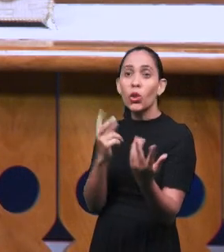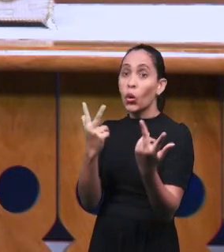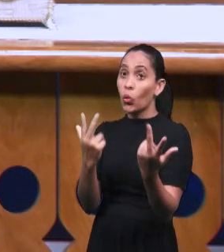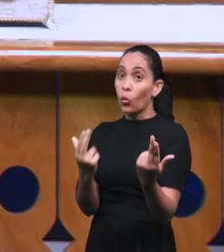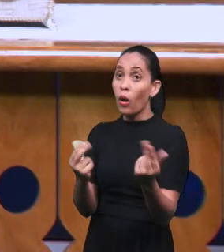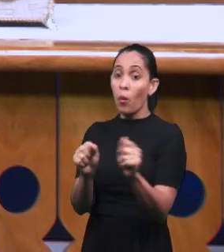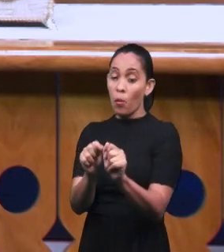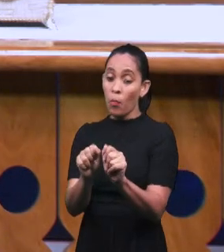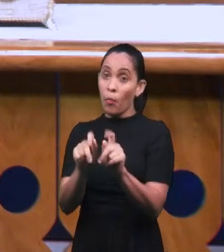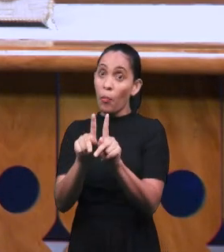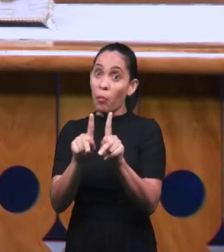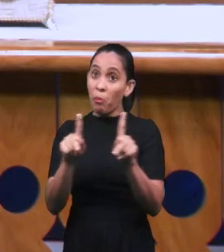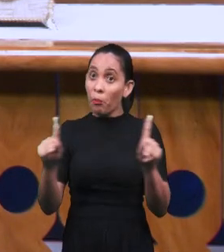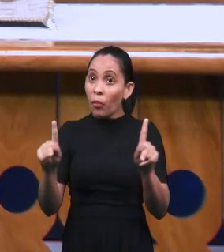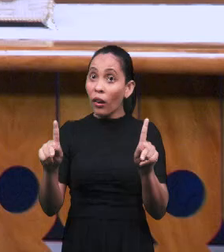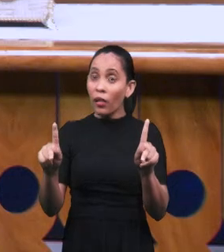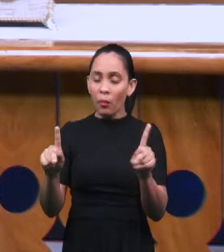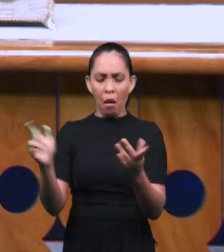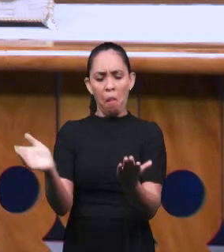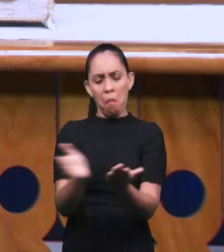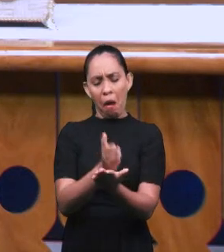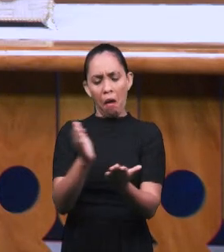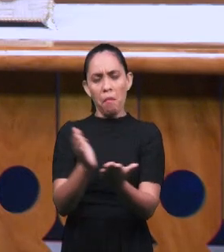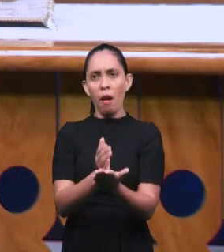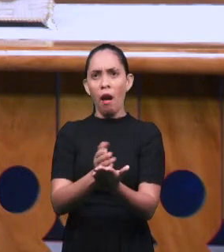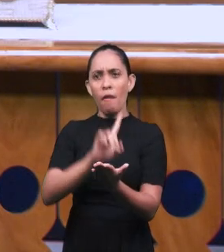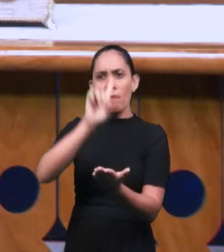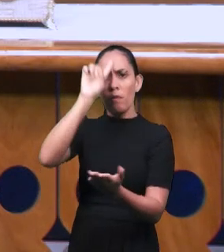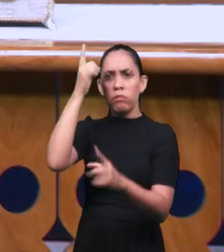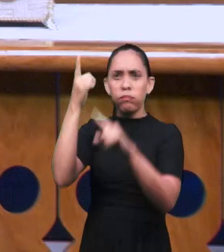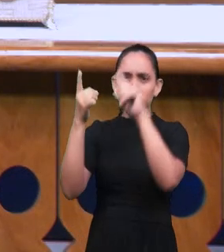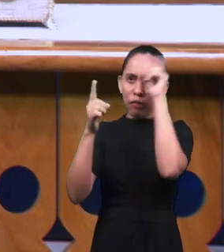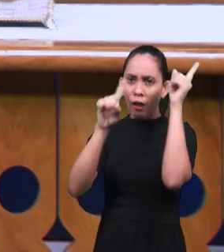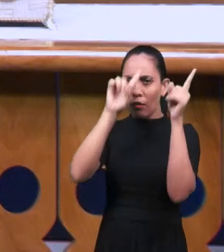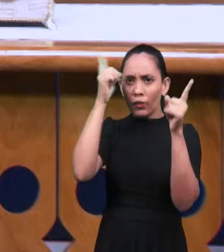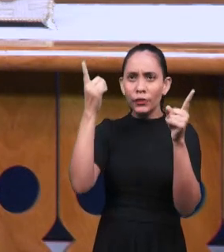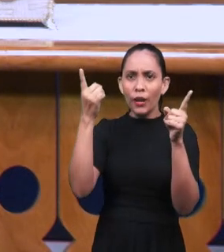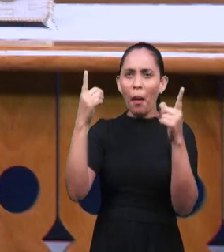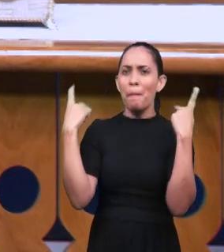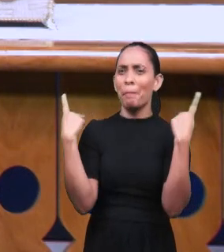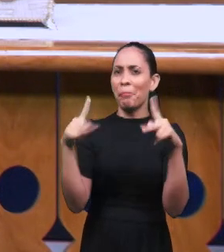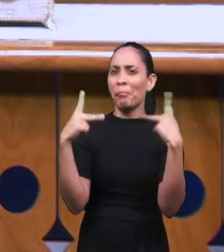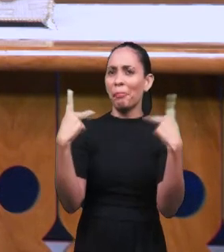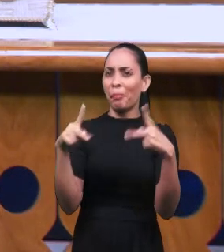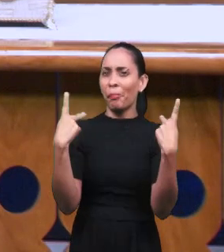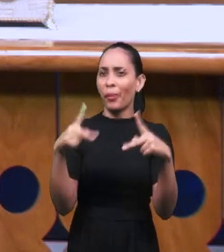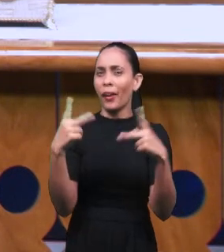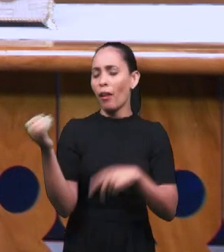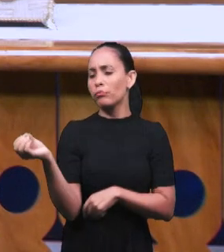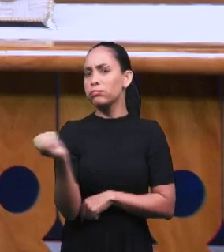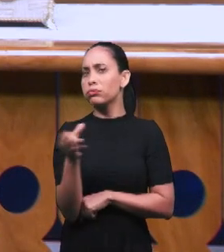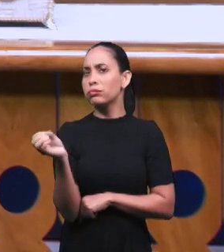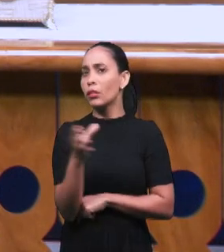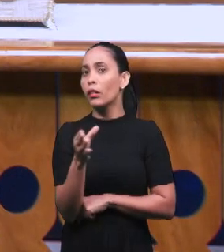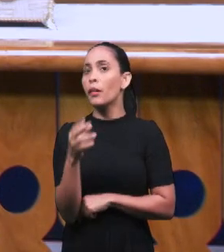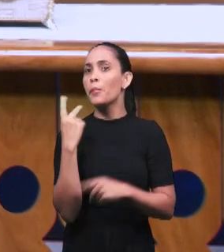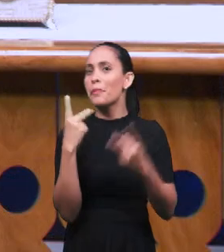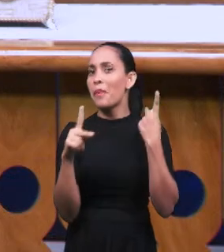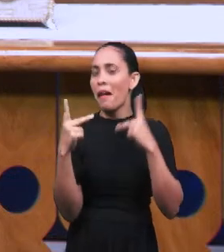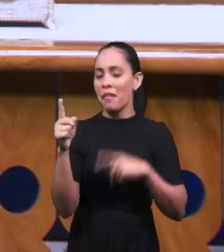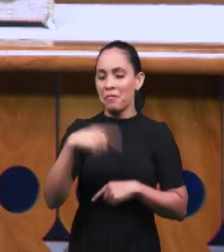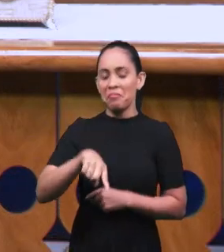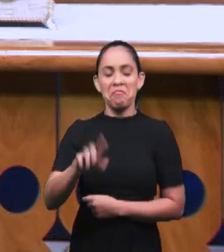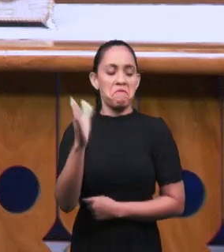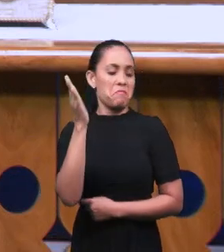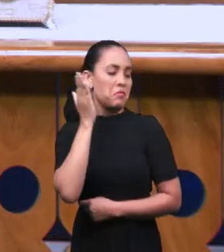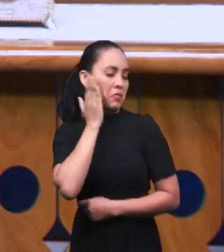inventa uma porção de coisas no Apocalipse para inventar novidade, para pregar novidade, para todo mundo saber. Você é muito